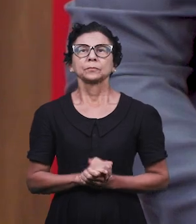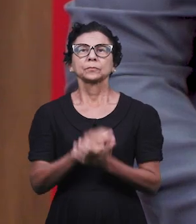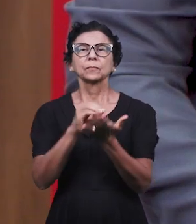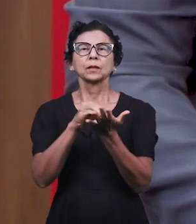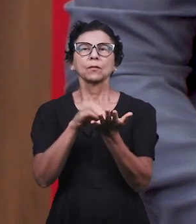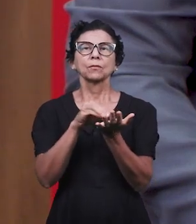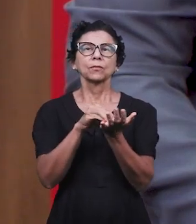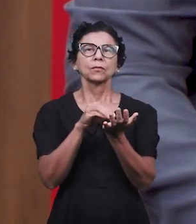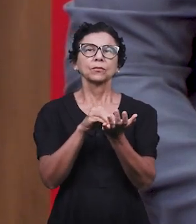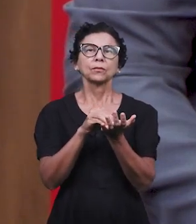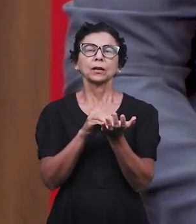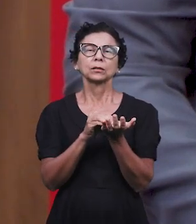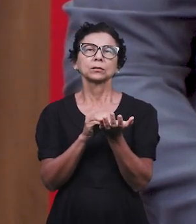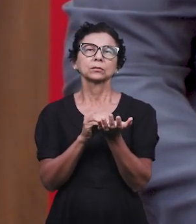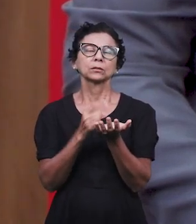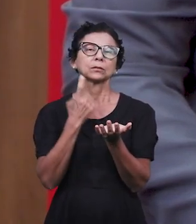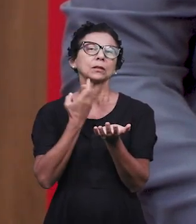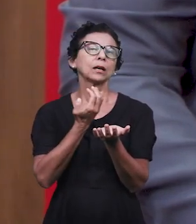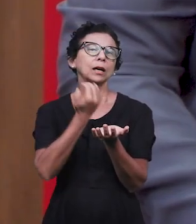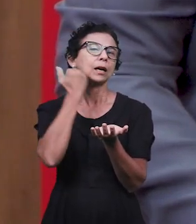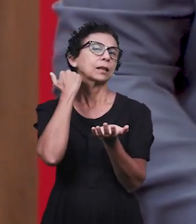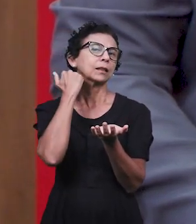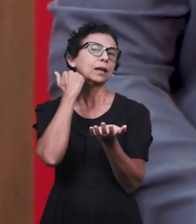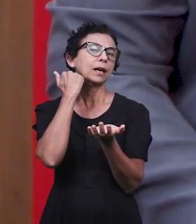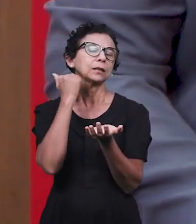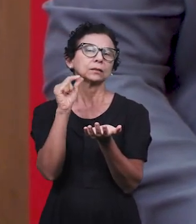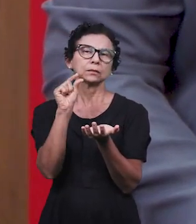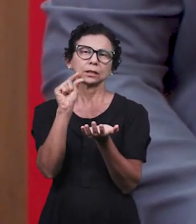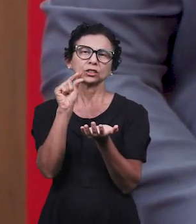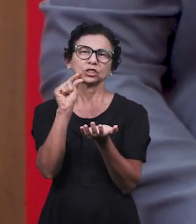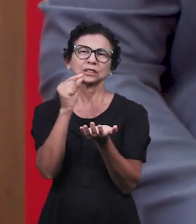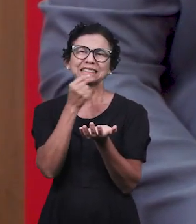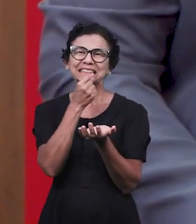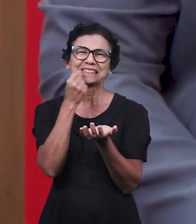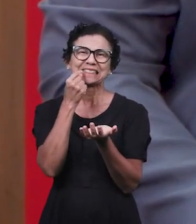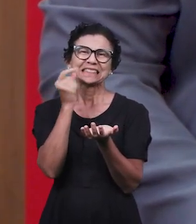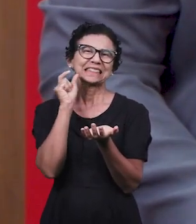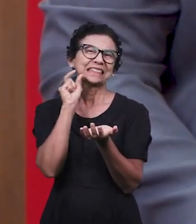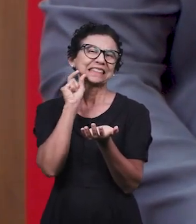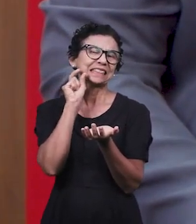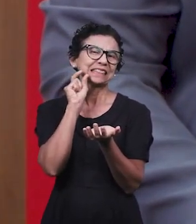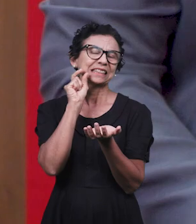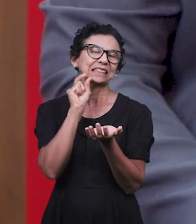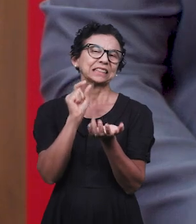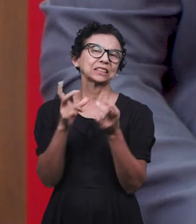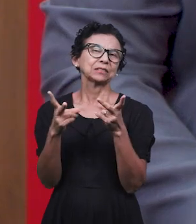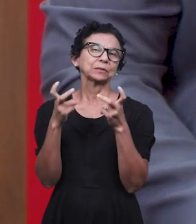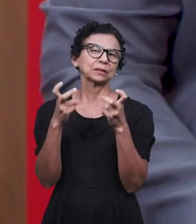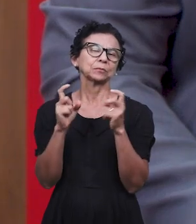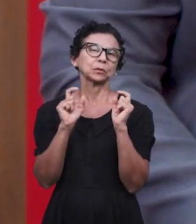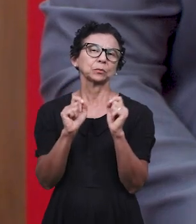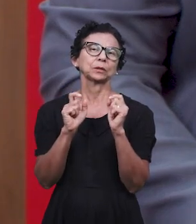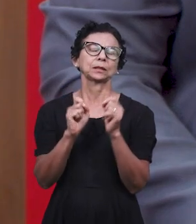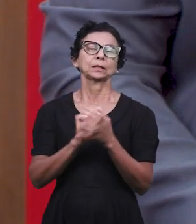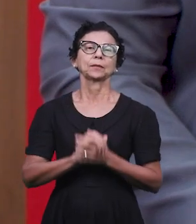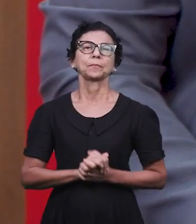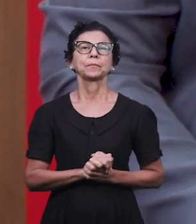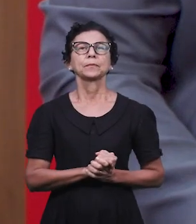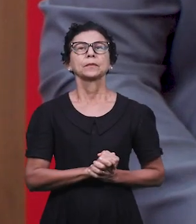aqui o nosso manequim tem, olha, a falta de um dentinho aqui, exatamente o dentinho de trás, E a gente percebe, né, no nosso dia a